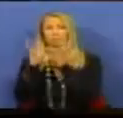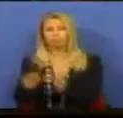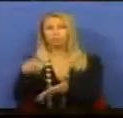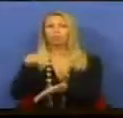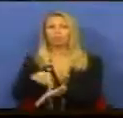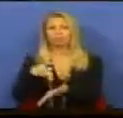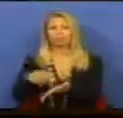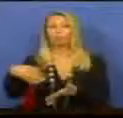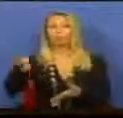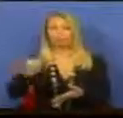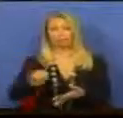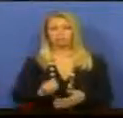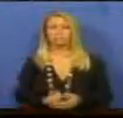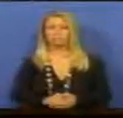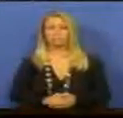Partido Socialista.